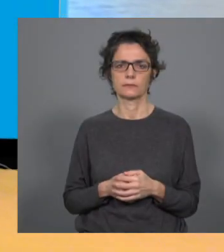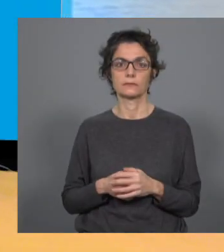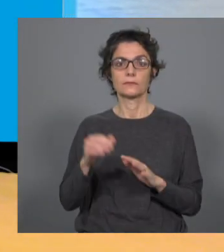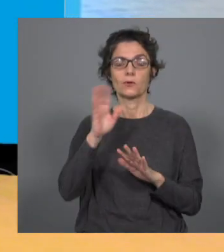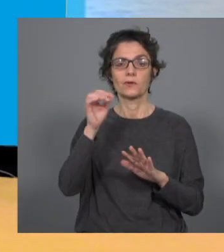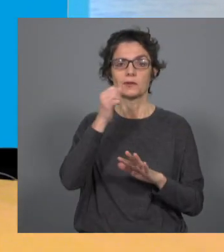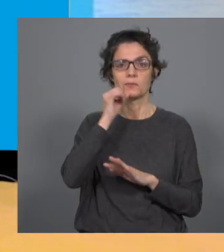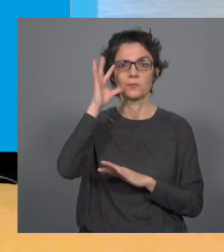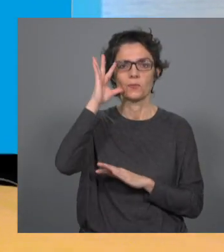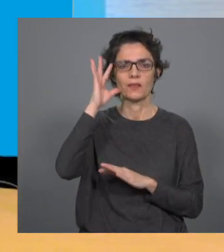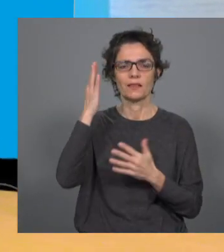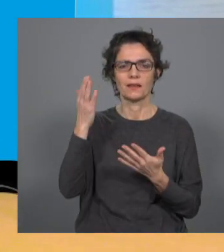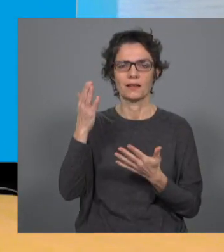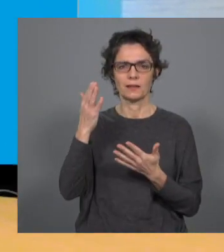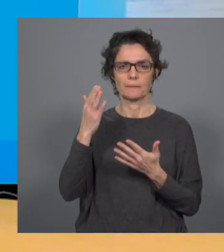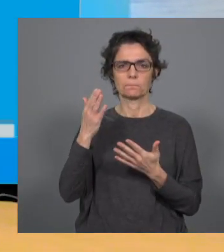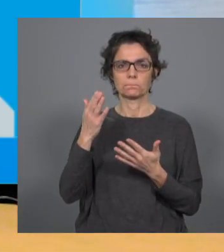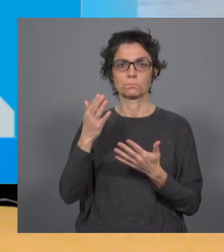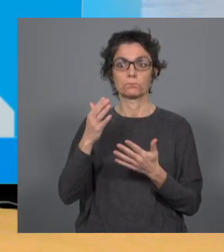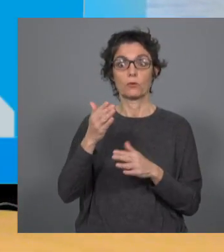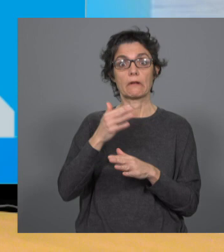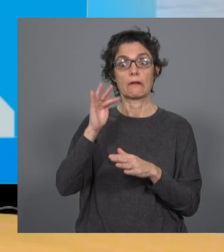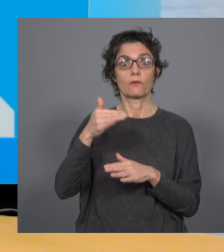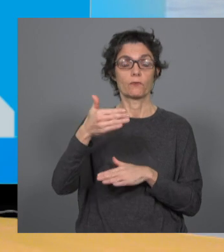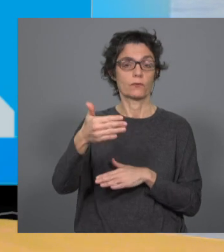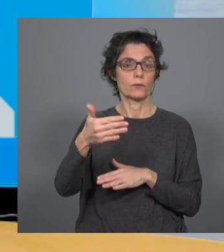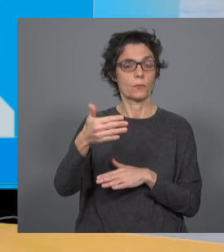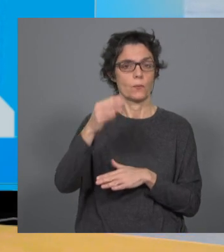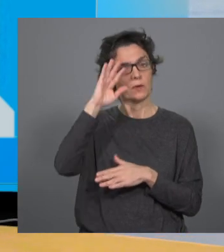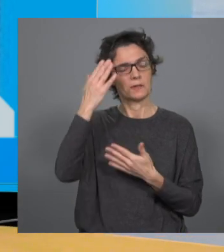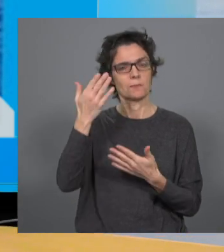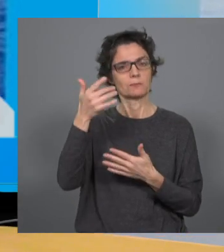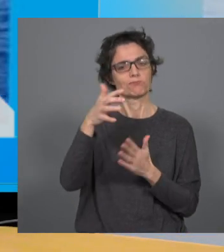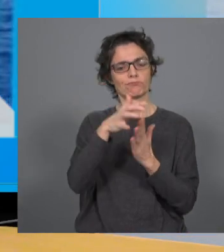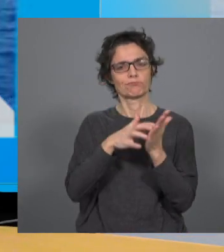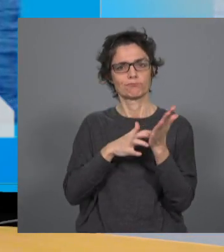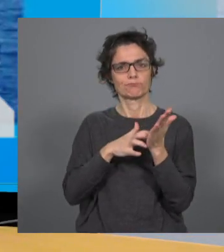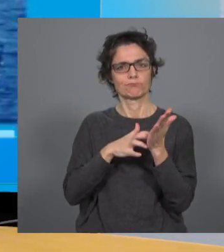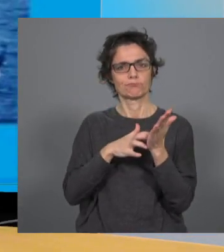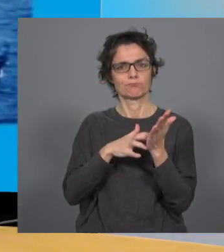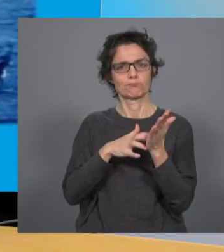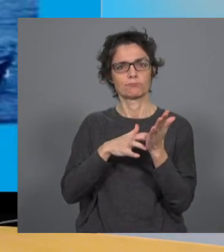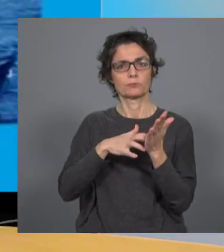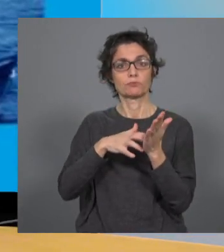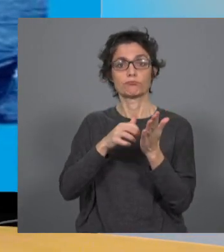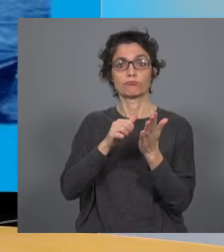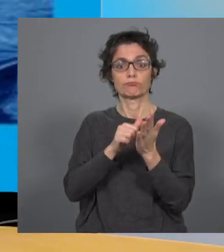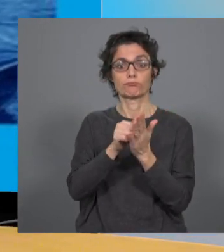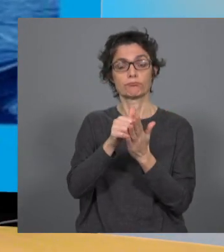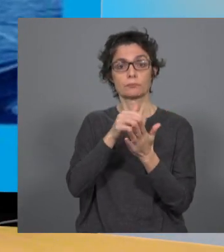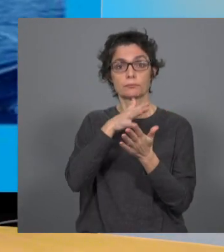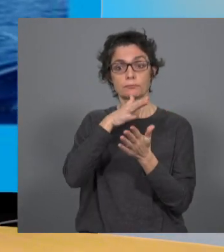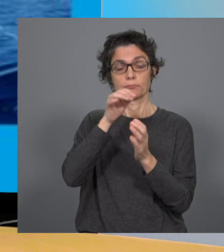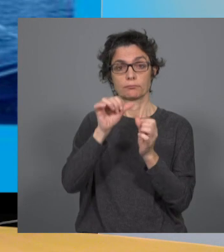Olá, muito boa tarde. Antes do fim de semana, como é habitual, espreitamos a liturgia do próximo domingo. Fazemos-lo hoje